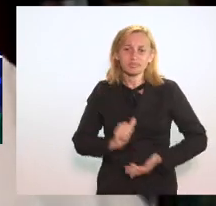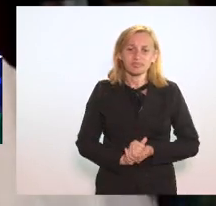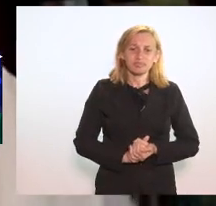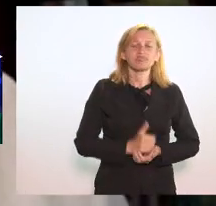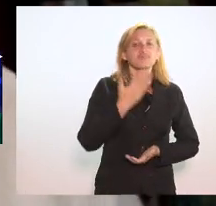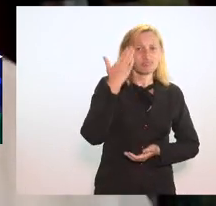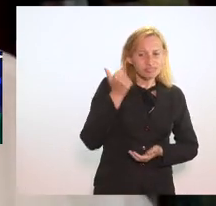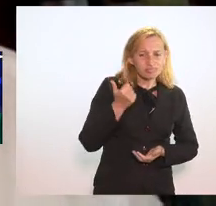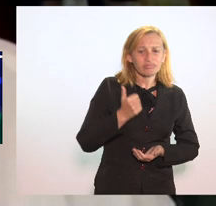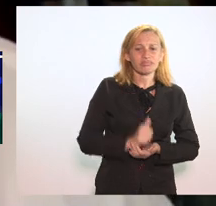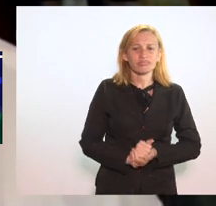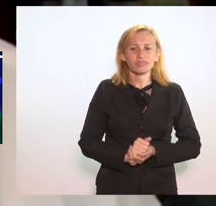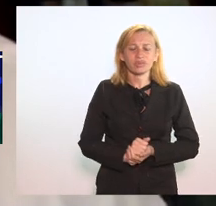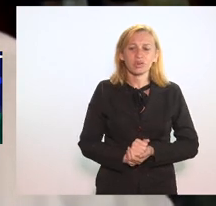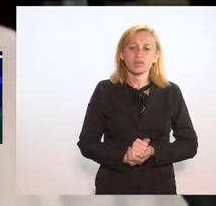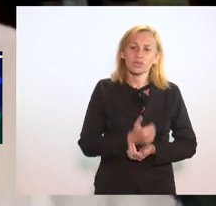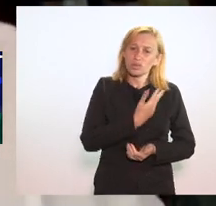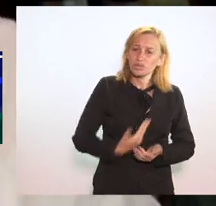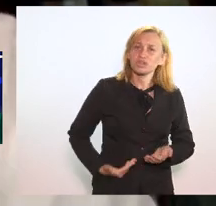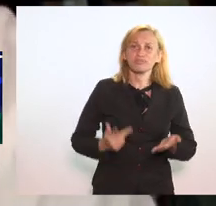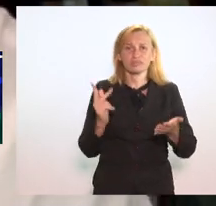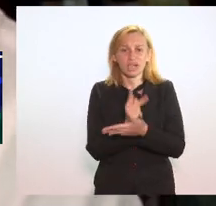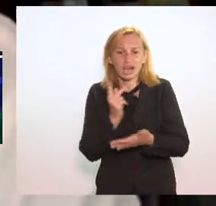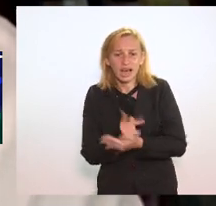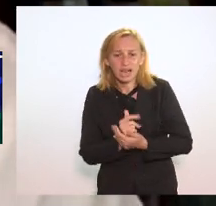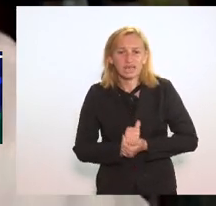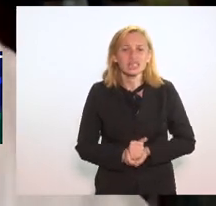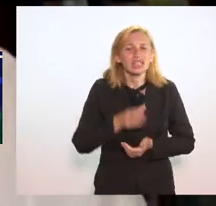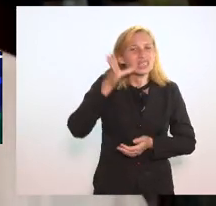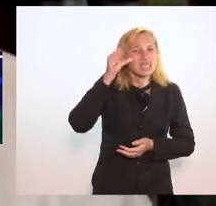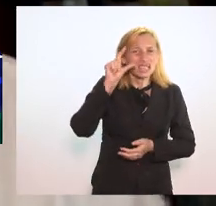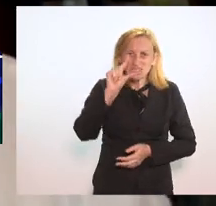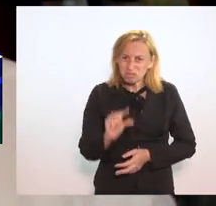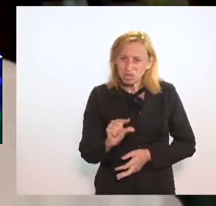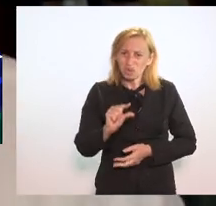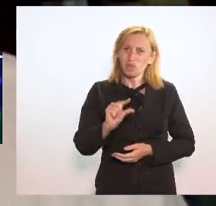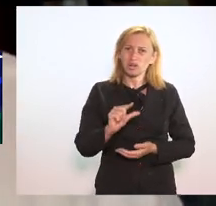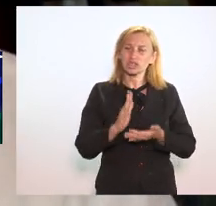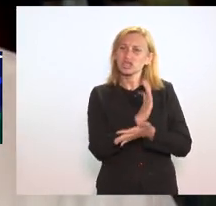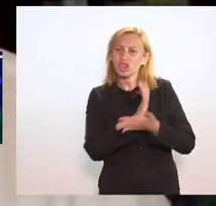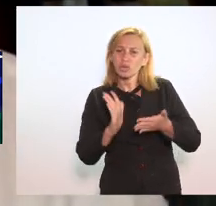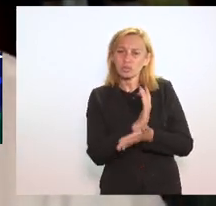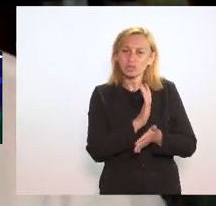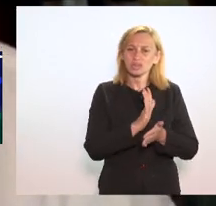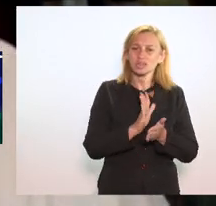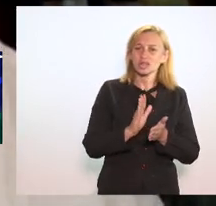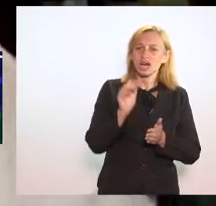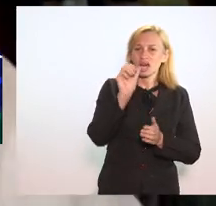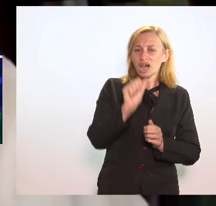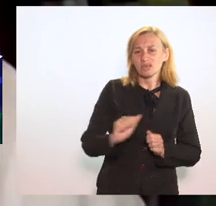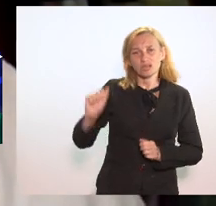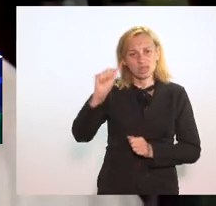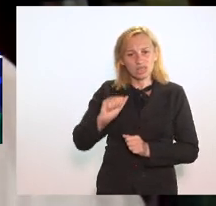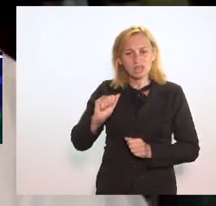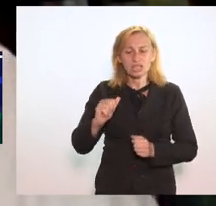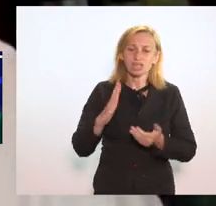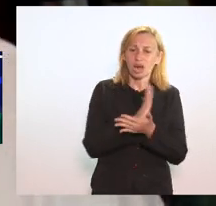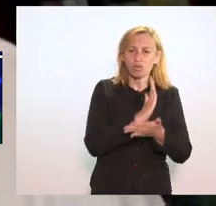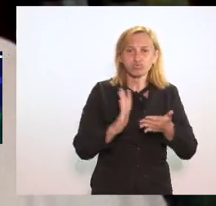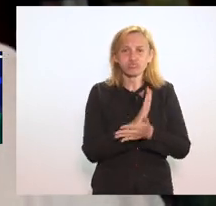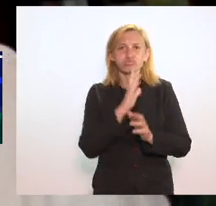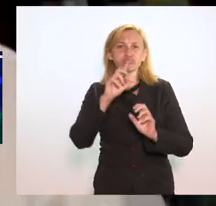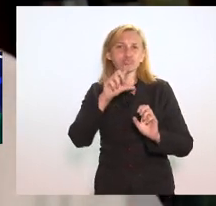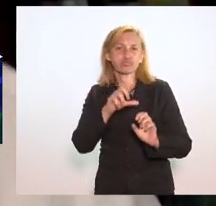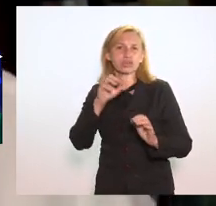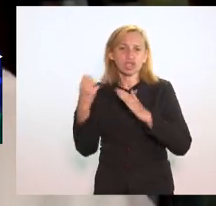que é um governo negócio lista esses interesses menores de algumas associações que alguns empresários